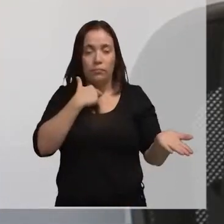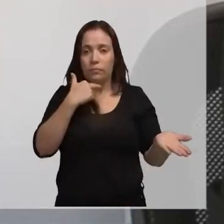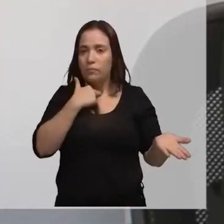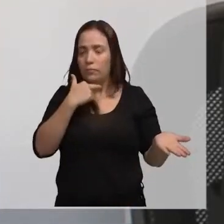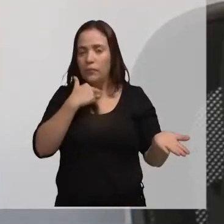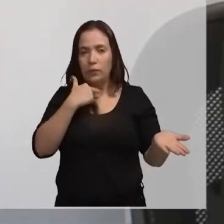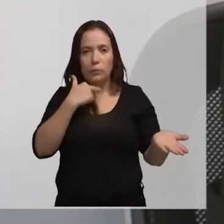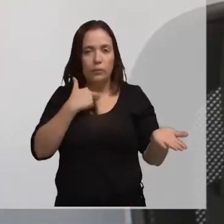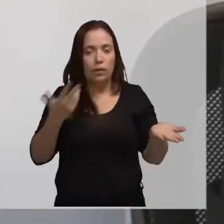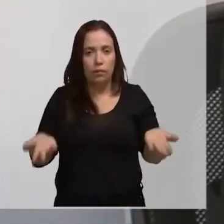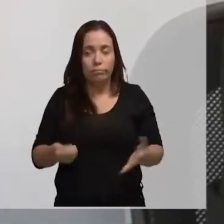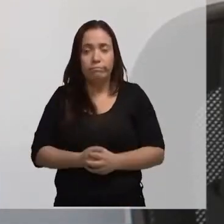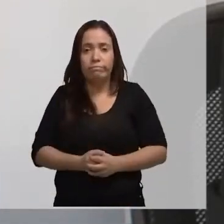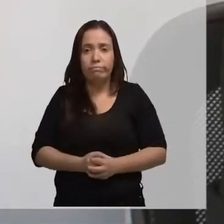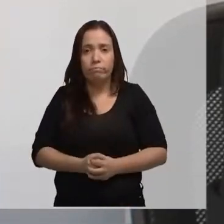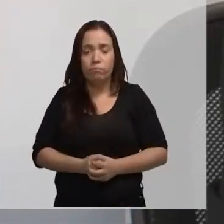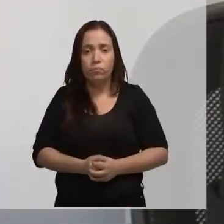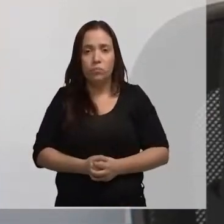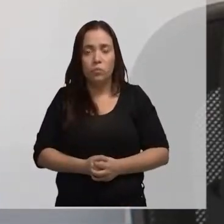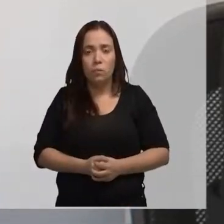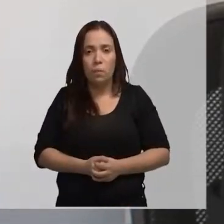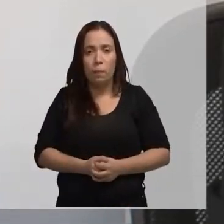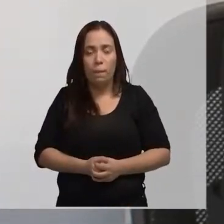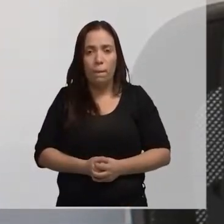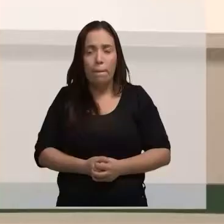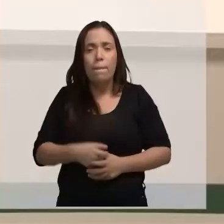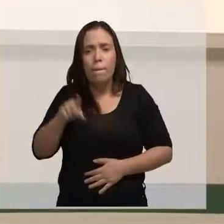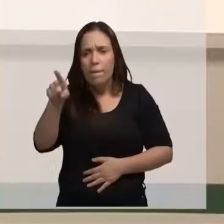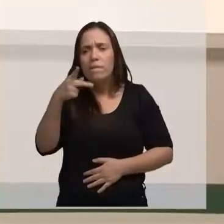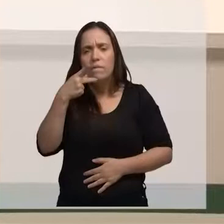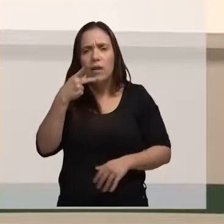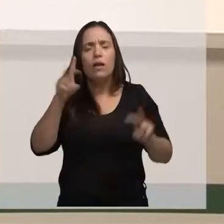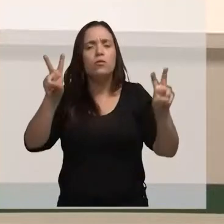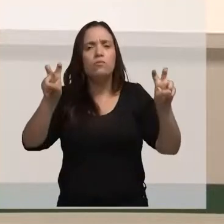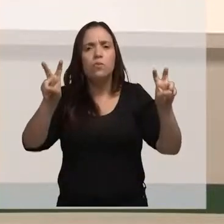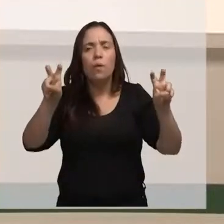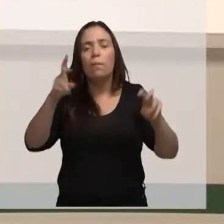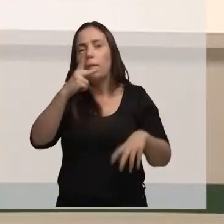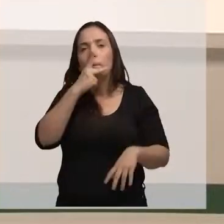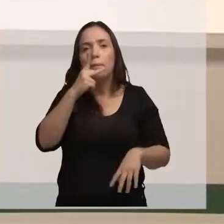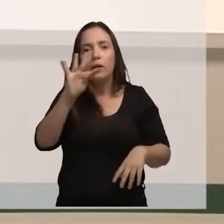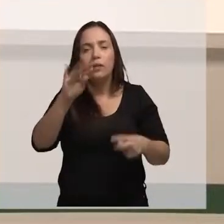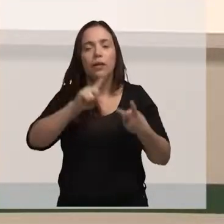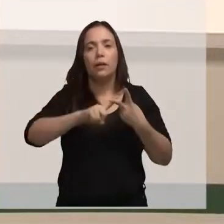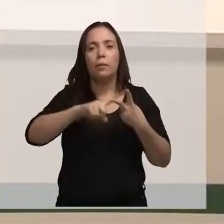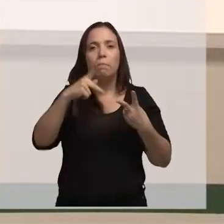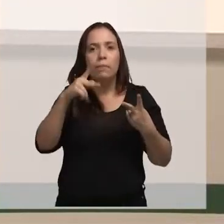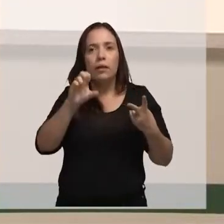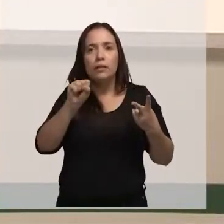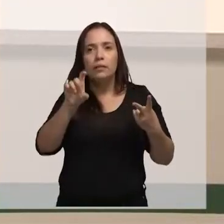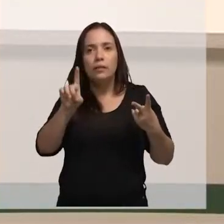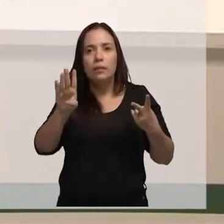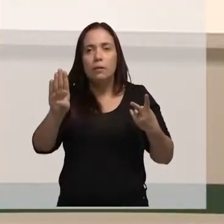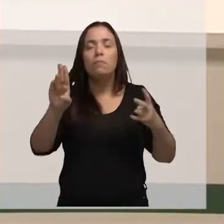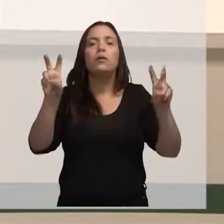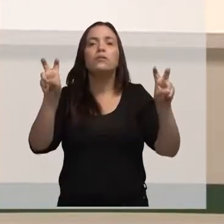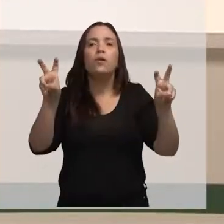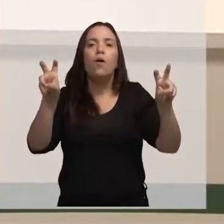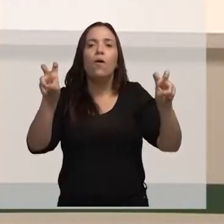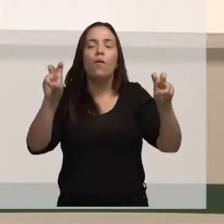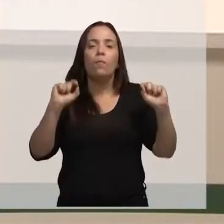fez aquele questionamento que você faz, Luiz. Que o PSDB... Aquele que você faz em relação ao PT e o PSDB hoje... Não, aquela história de dizer...